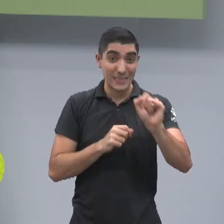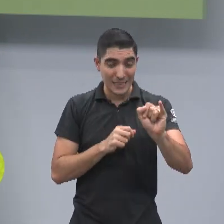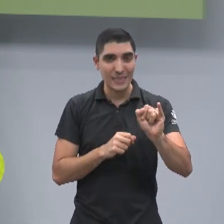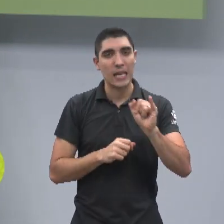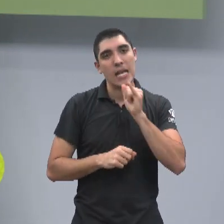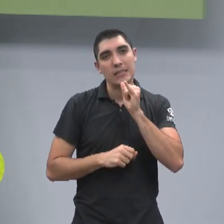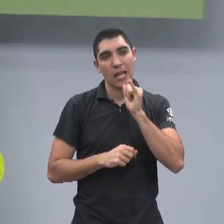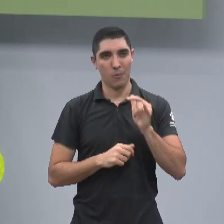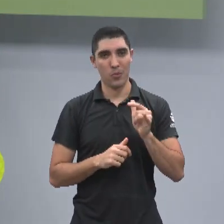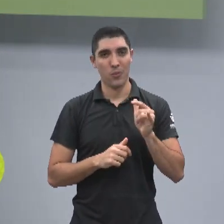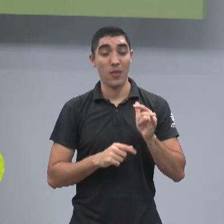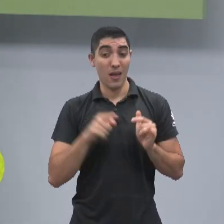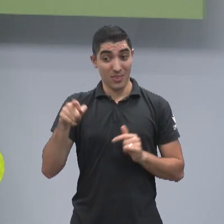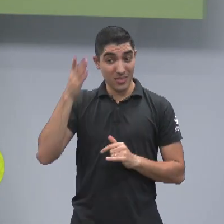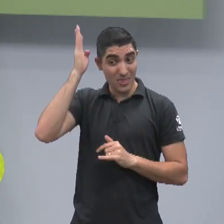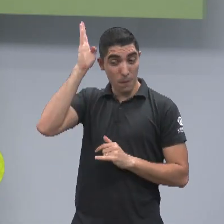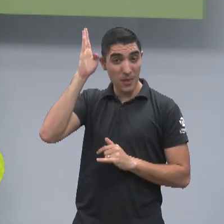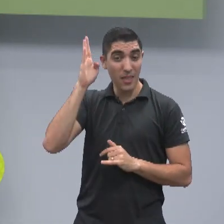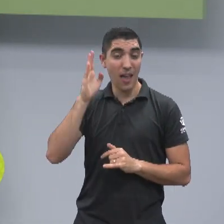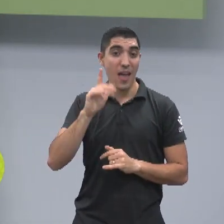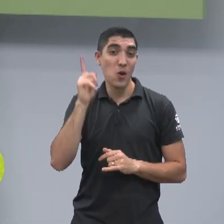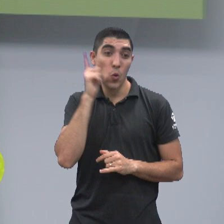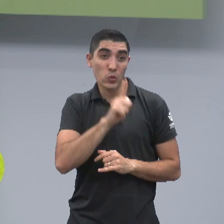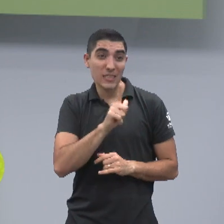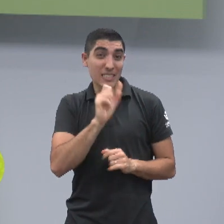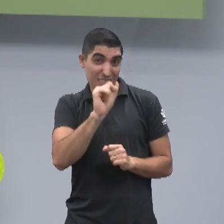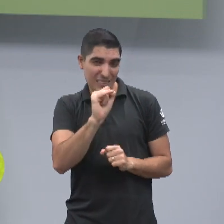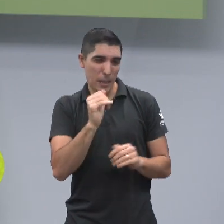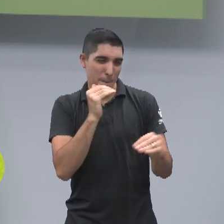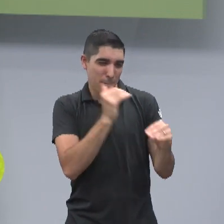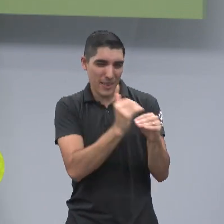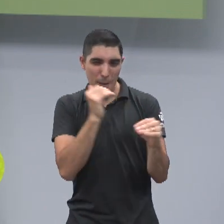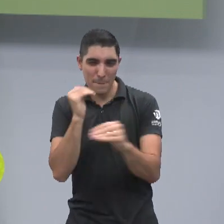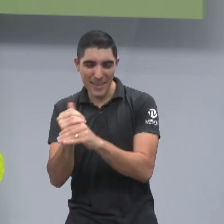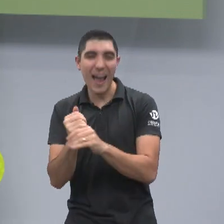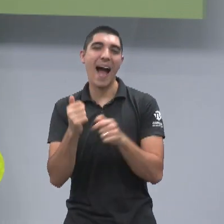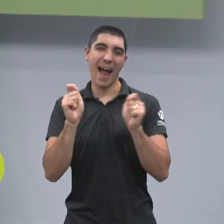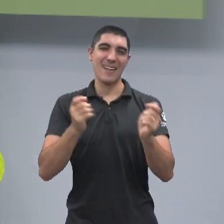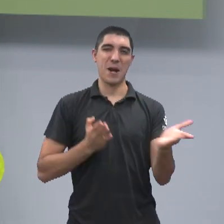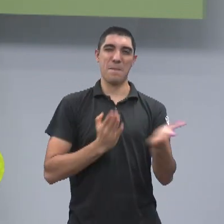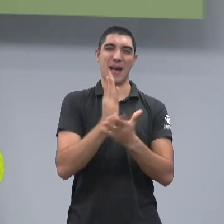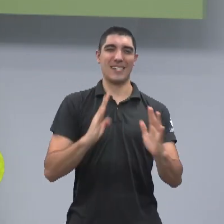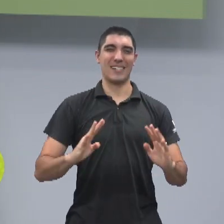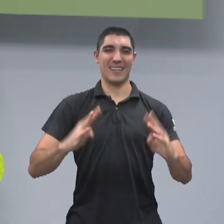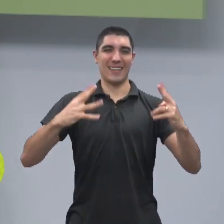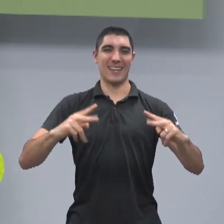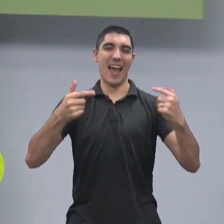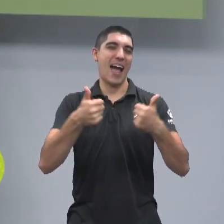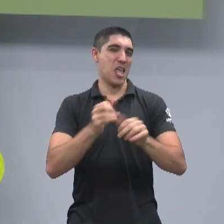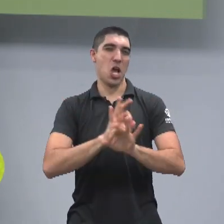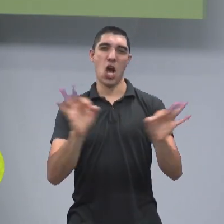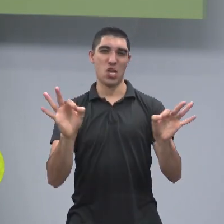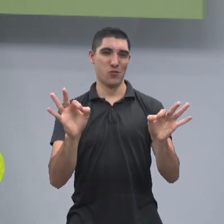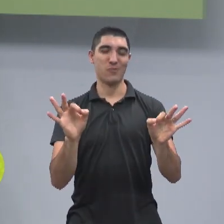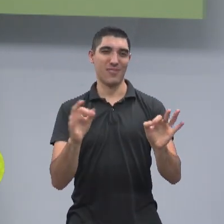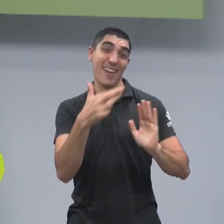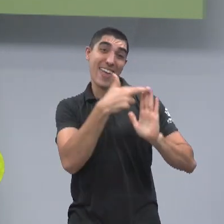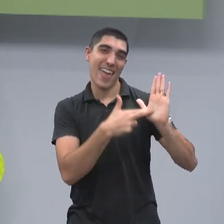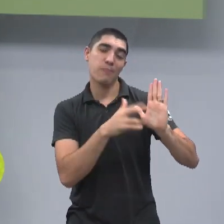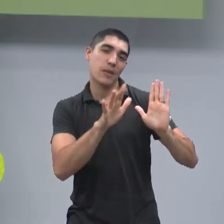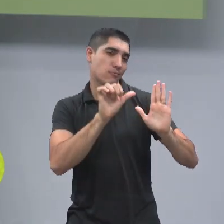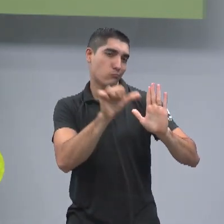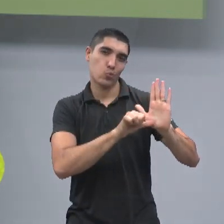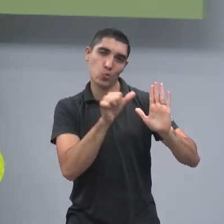se o Taubaté jogasse por 2 resultados iguais, né? Que não é o caso. Então, um empate aí leva para os pênaltis e que deixa as coisas